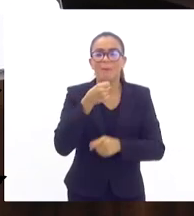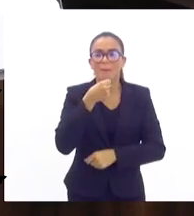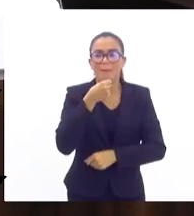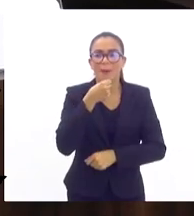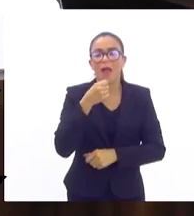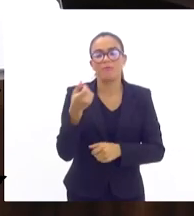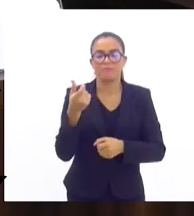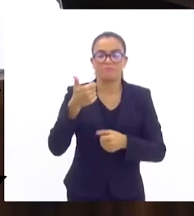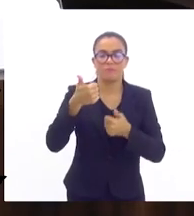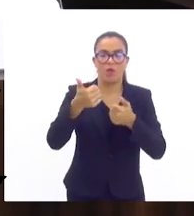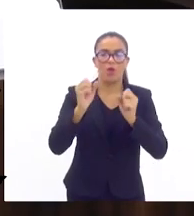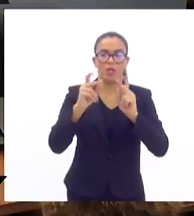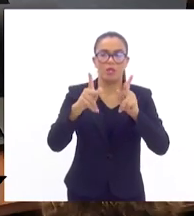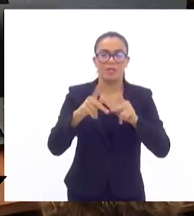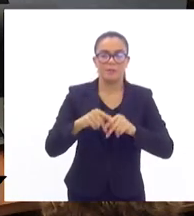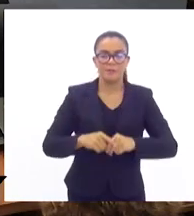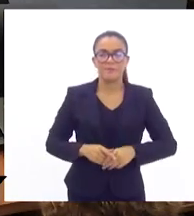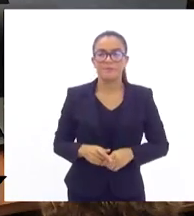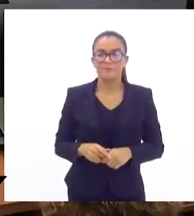Tá.